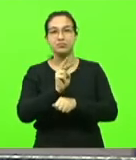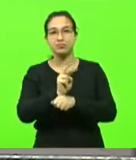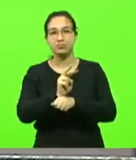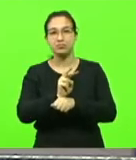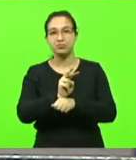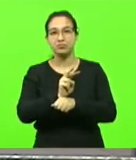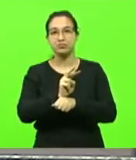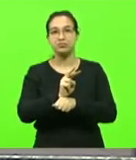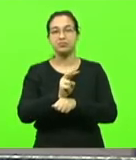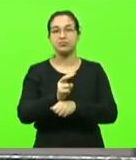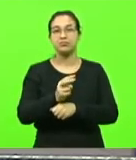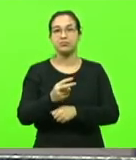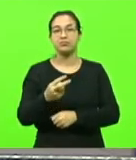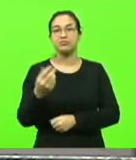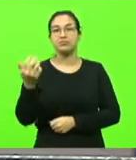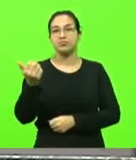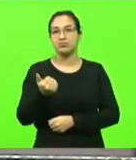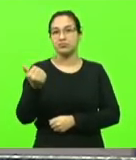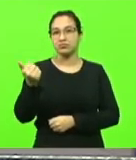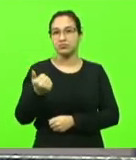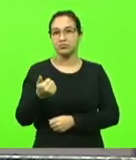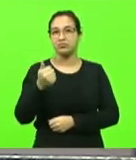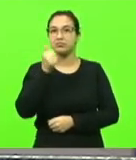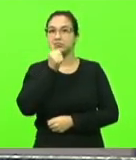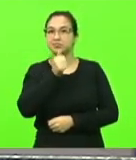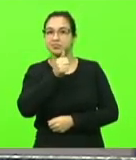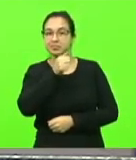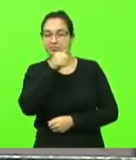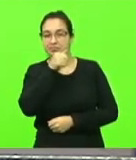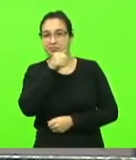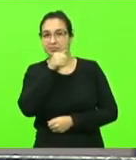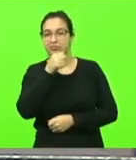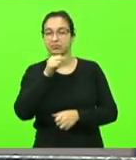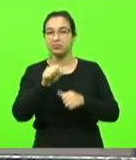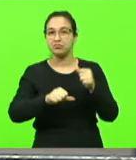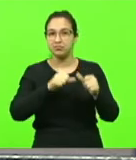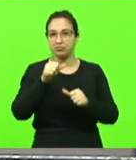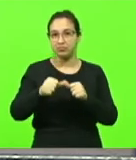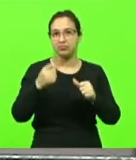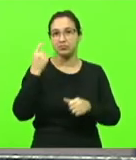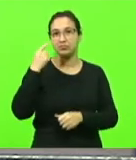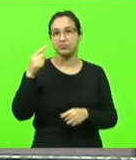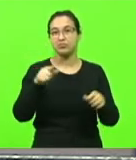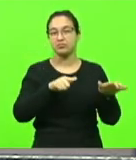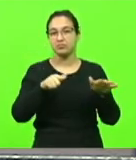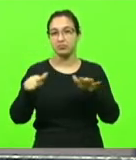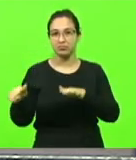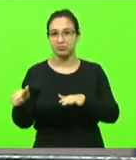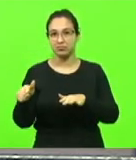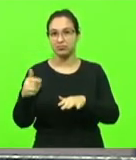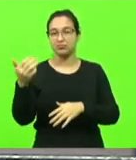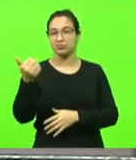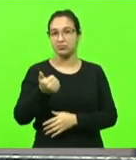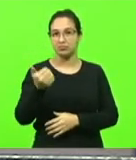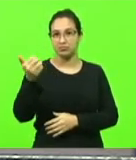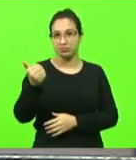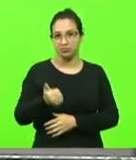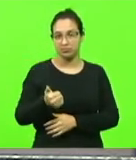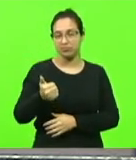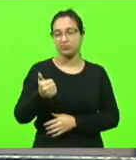aleitamento materno e modificar a data de realização da semana do aleitamento materno em votação